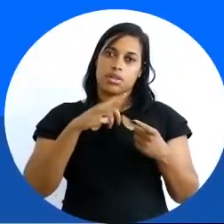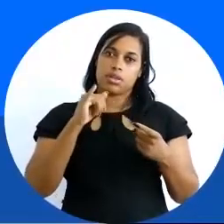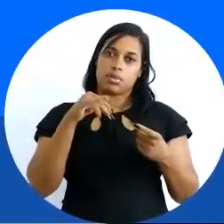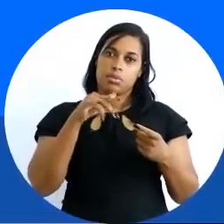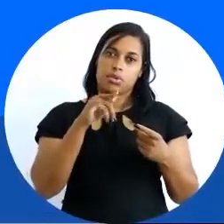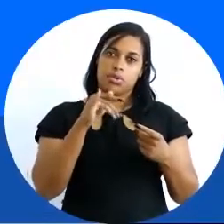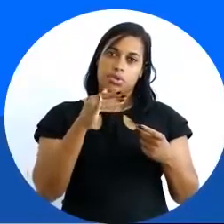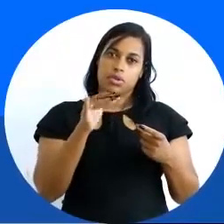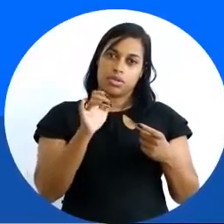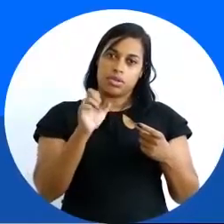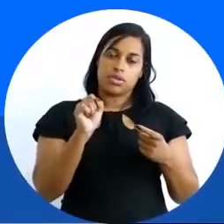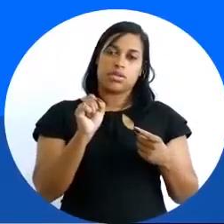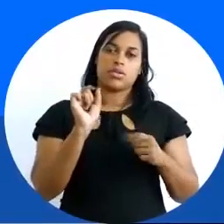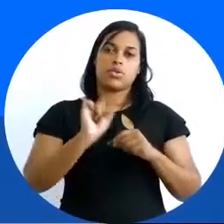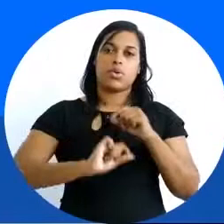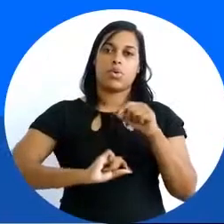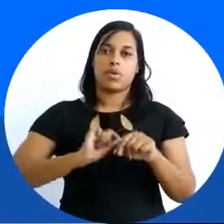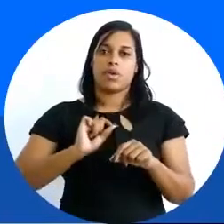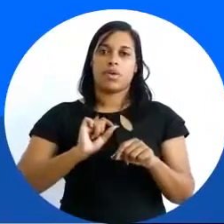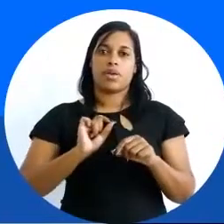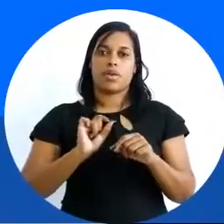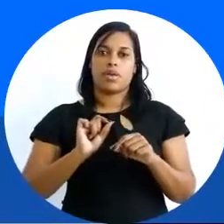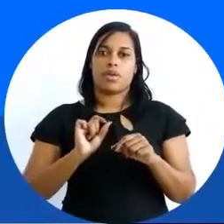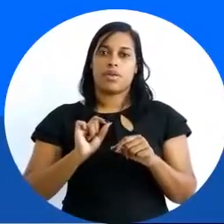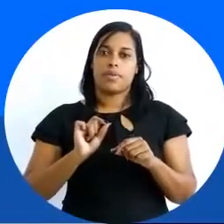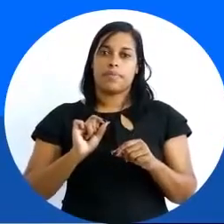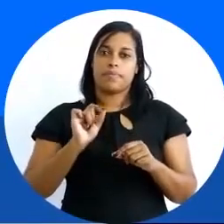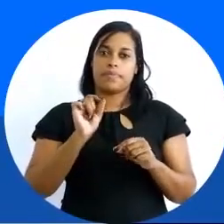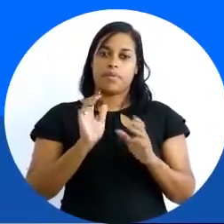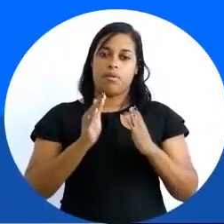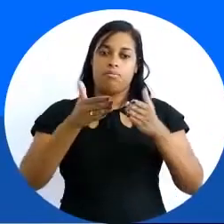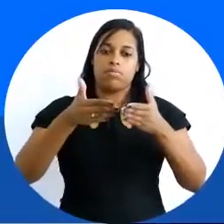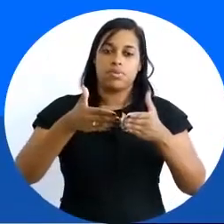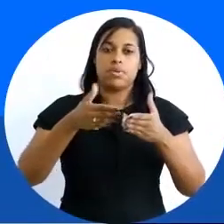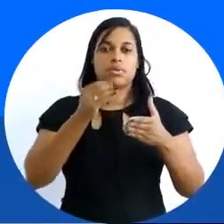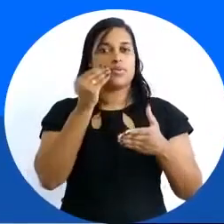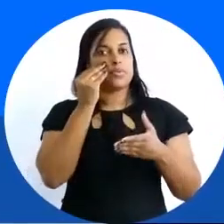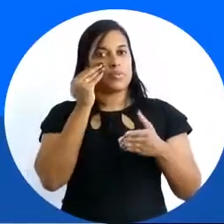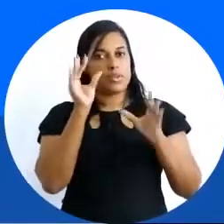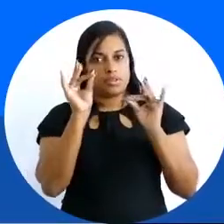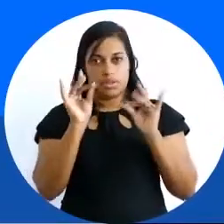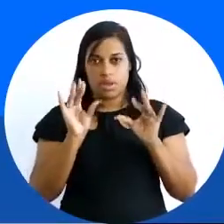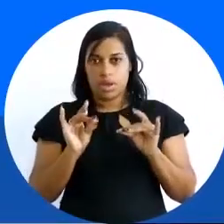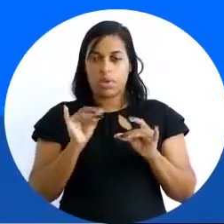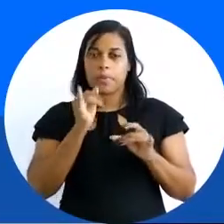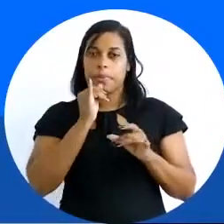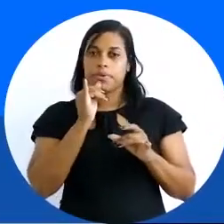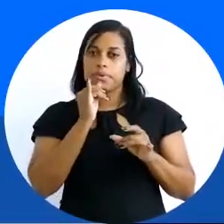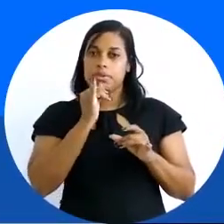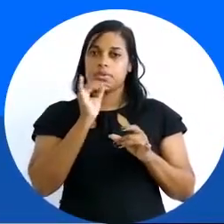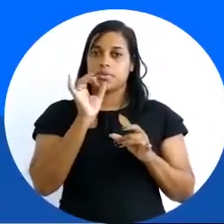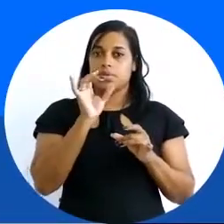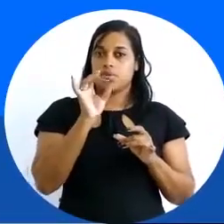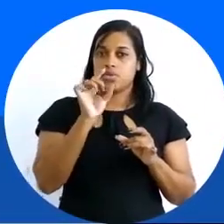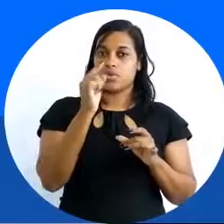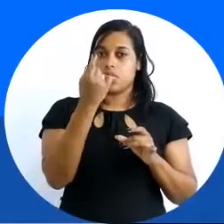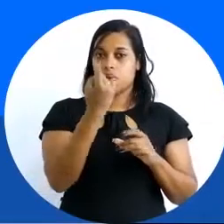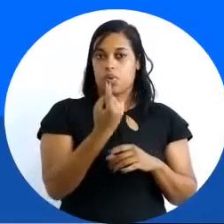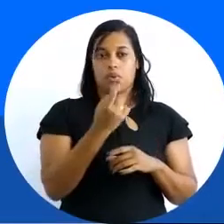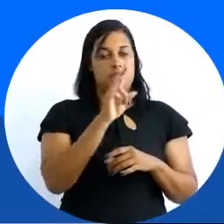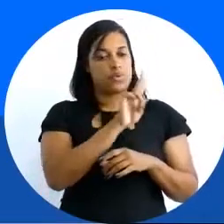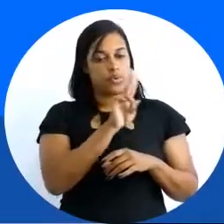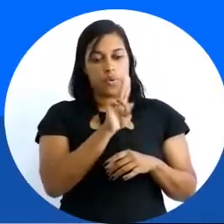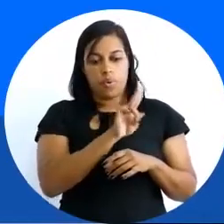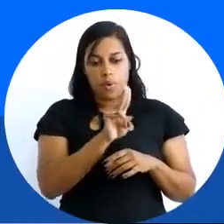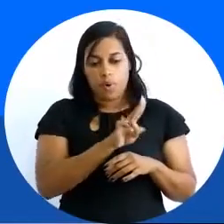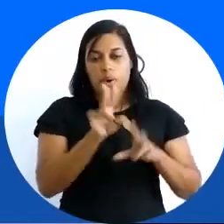índices relacionados quanto ao enfoque, que pode ser especial, por exemplo, só com